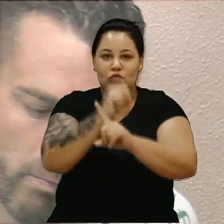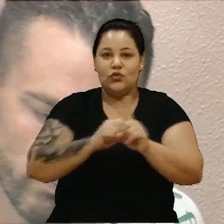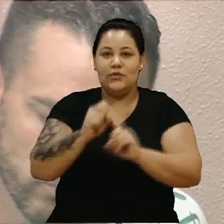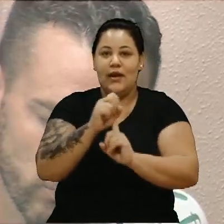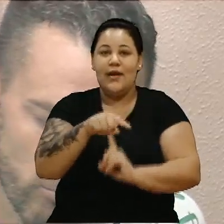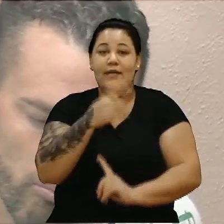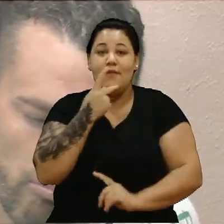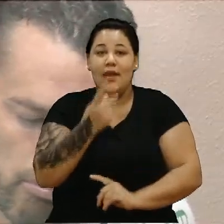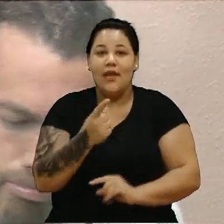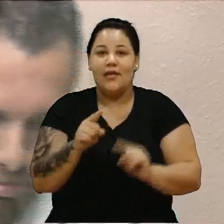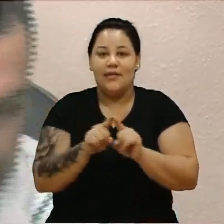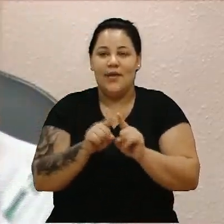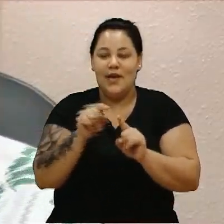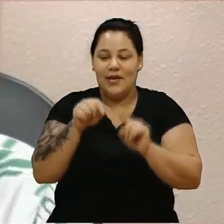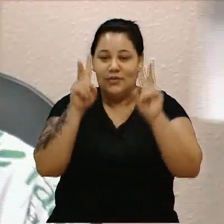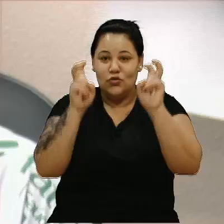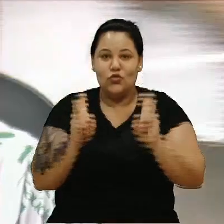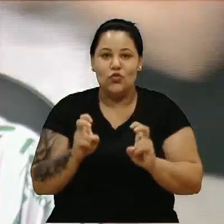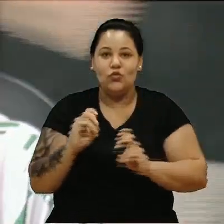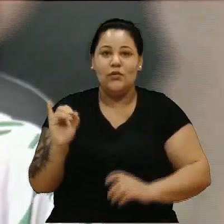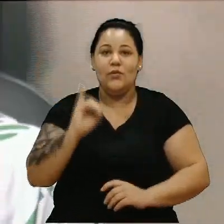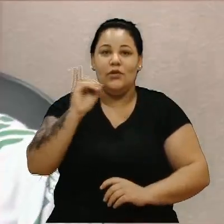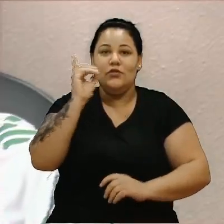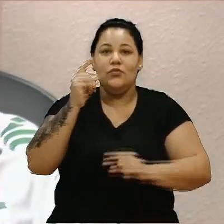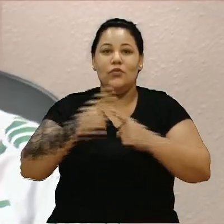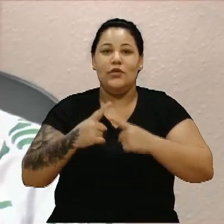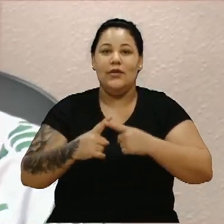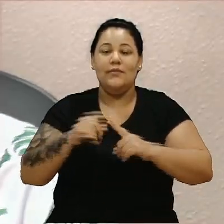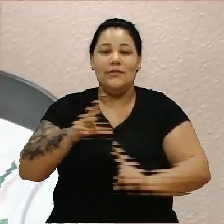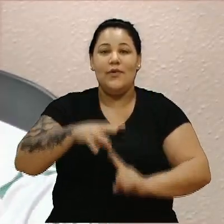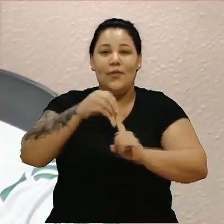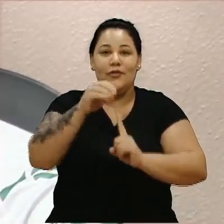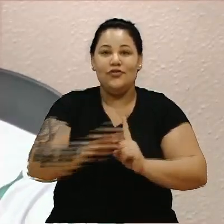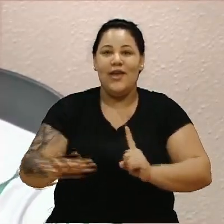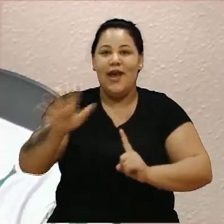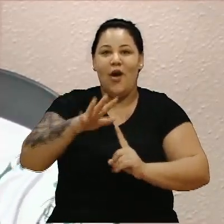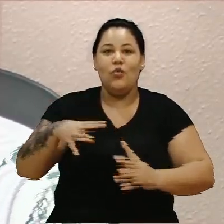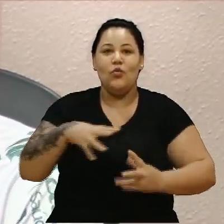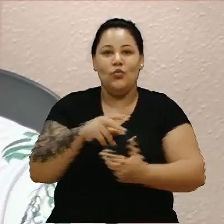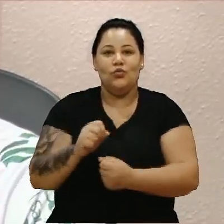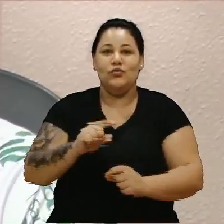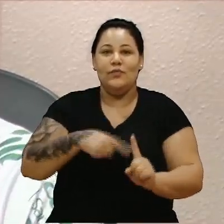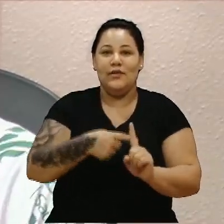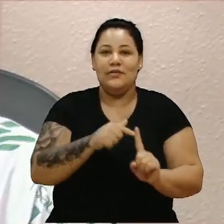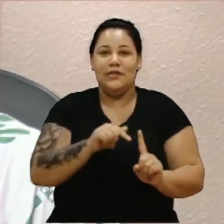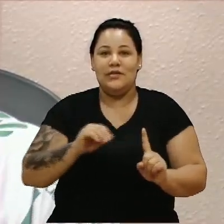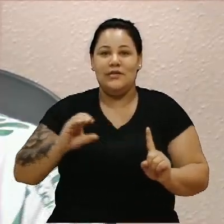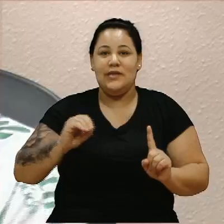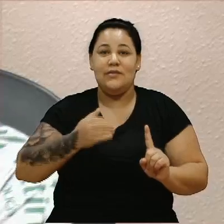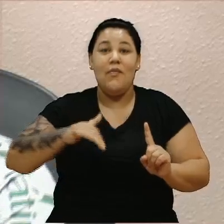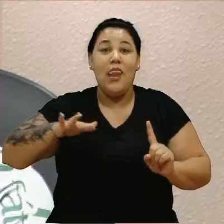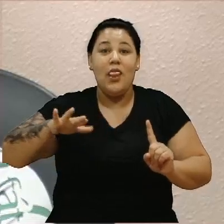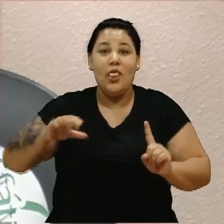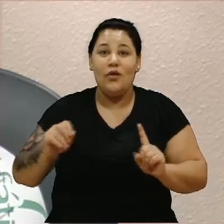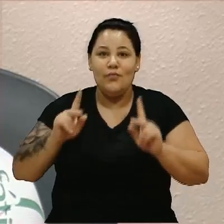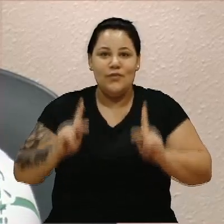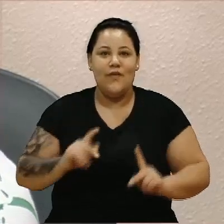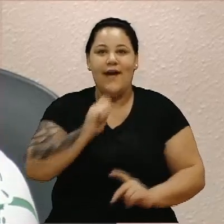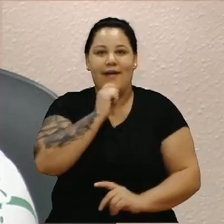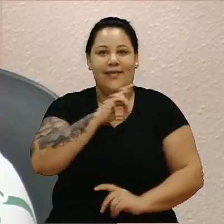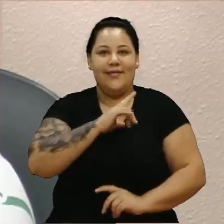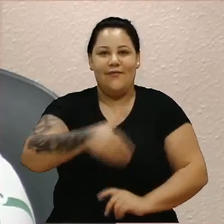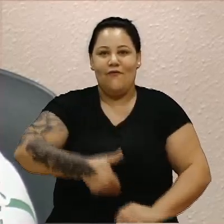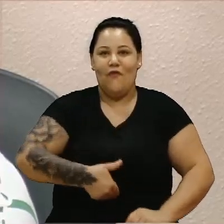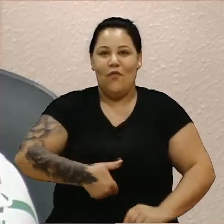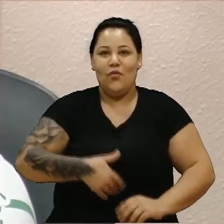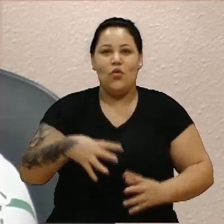tema é importante porque ainda, infelizmente, é uma questão atual no Brasil e no mundo, né? Mais de 700 milhões de pessoas no mundo ainda passam fome. Então, quando a